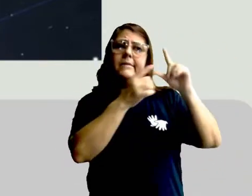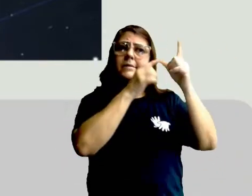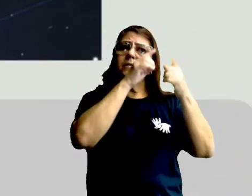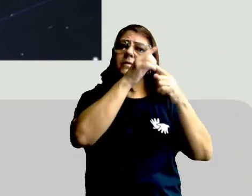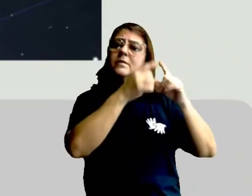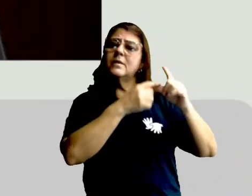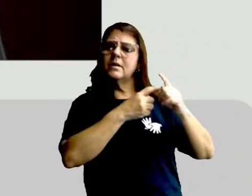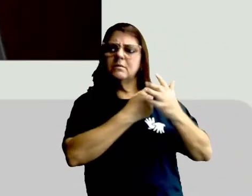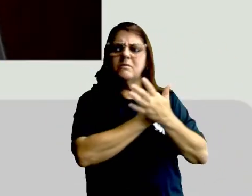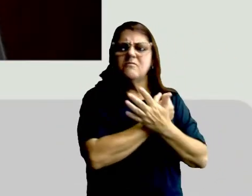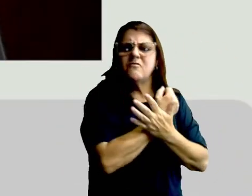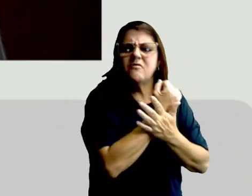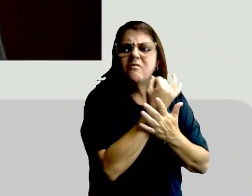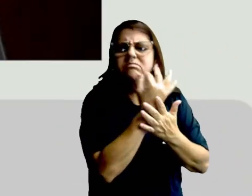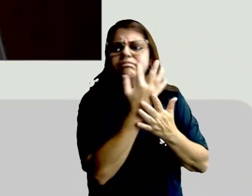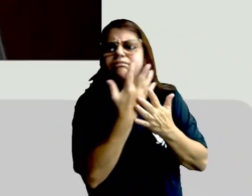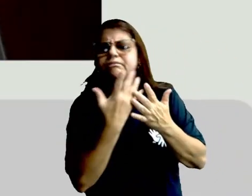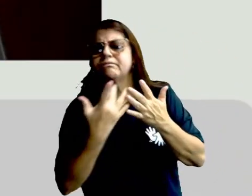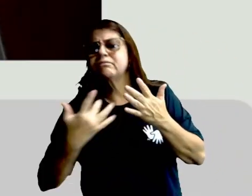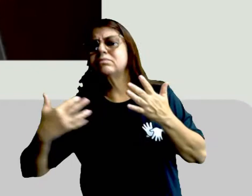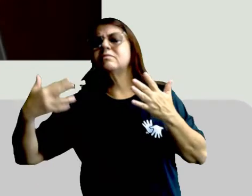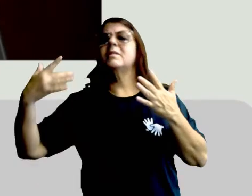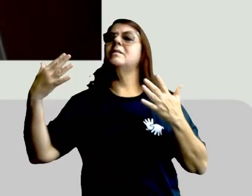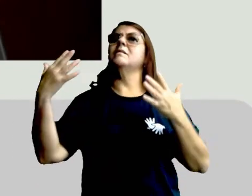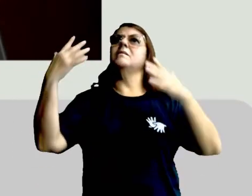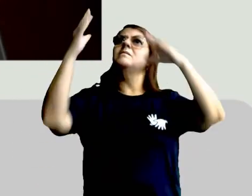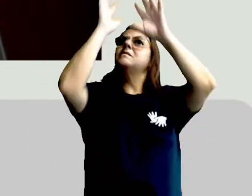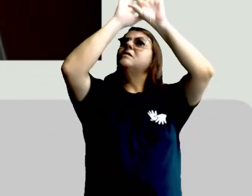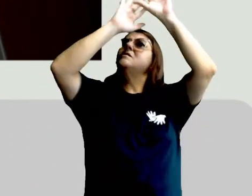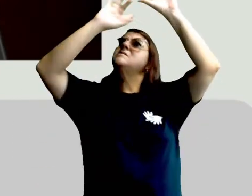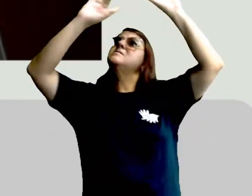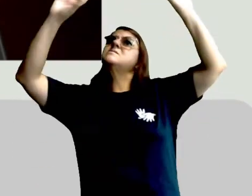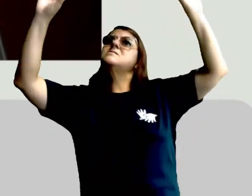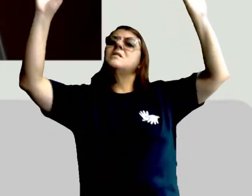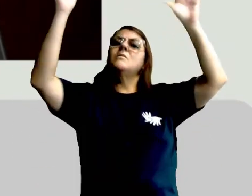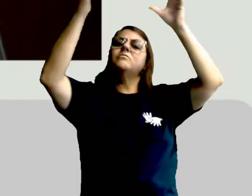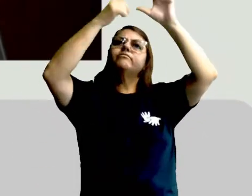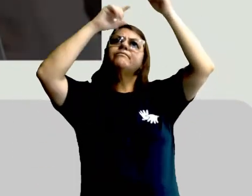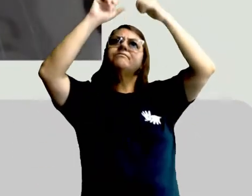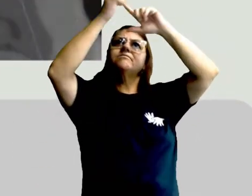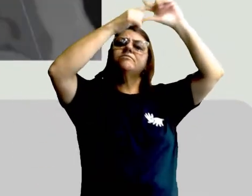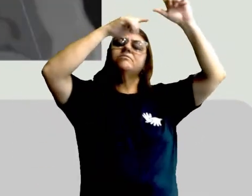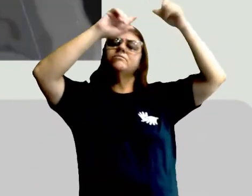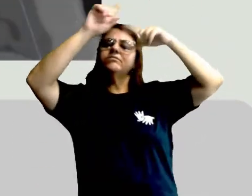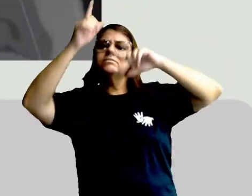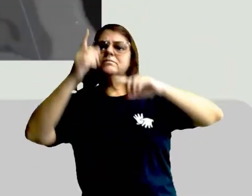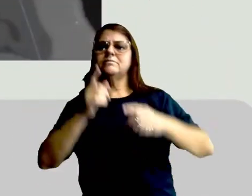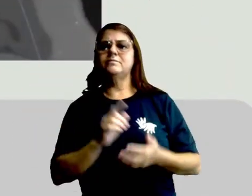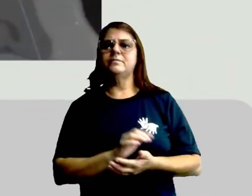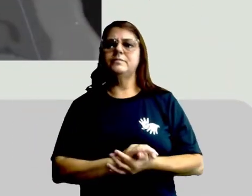outras milhões de estrelas e outros astros que estejam naquela região delimitada no céu.